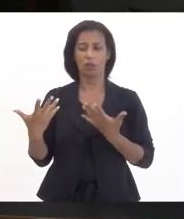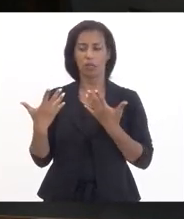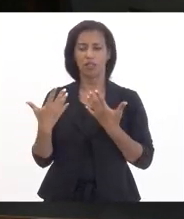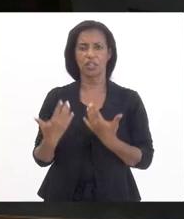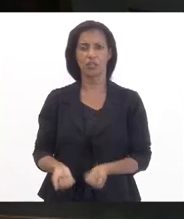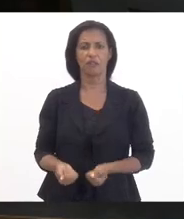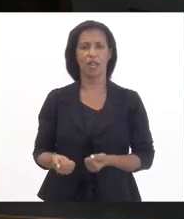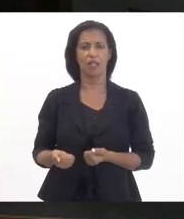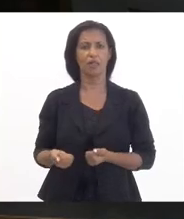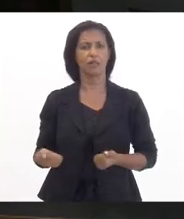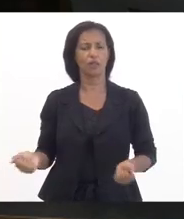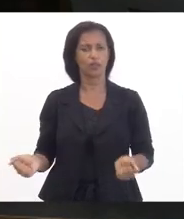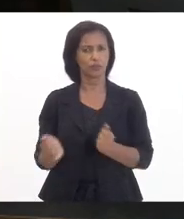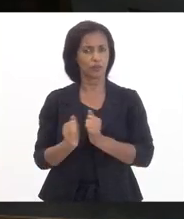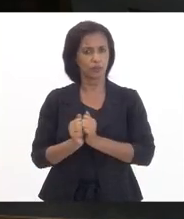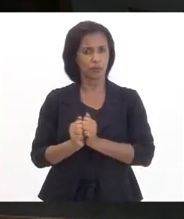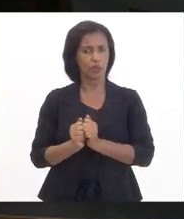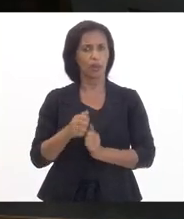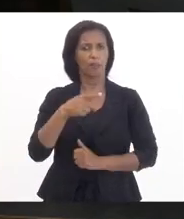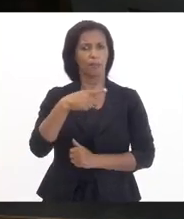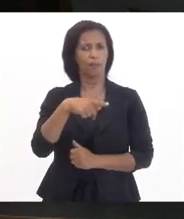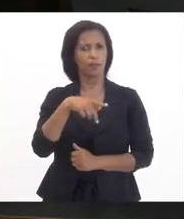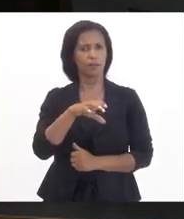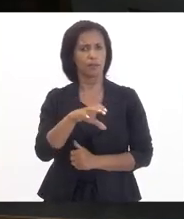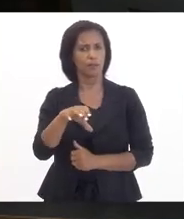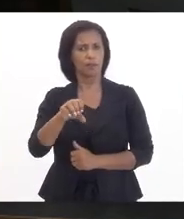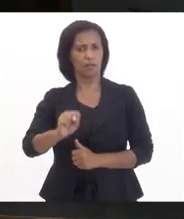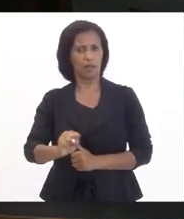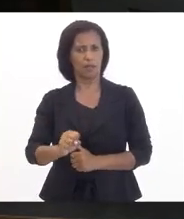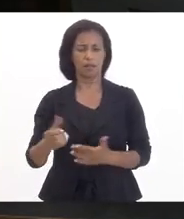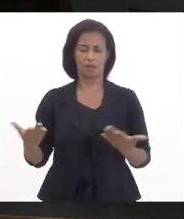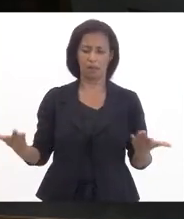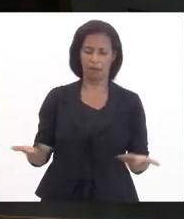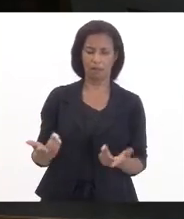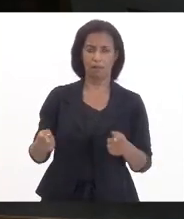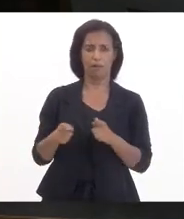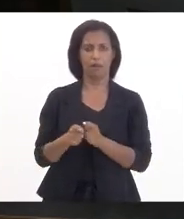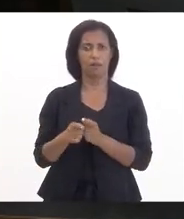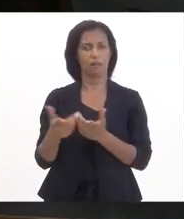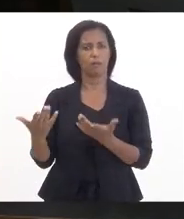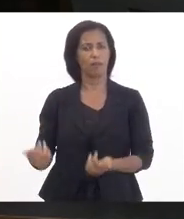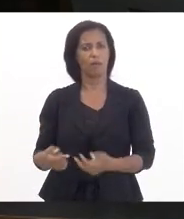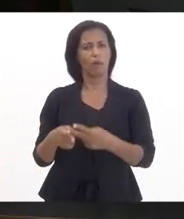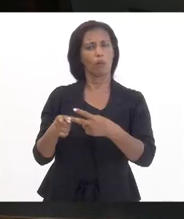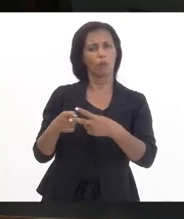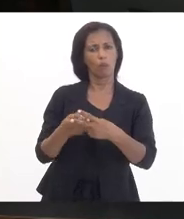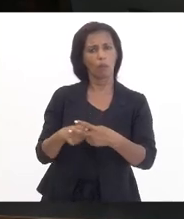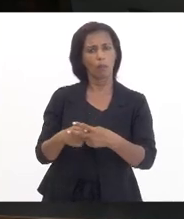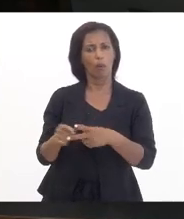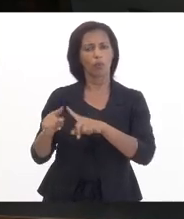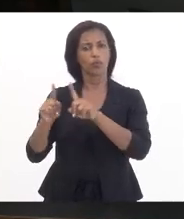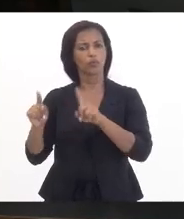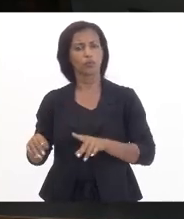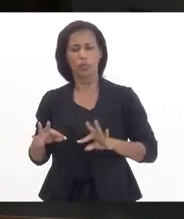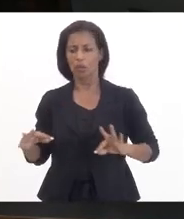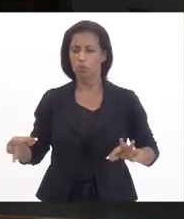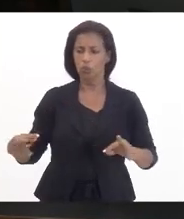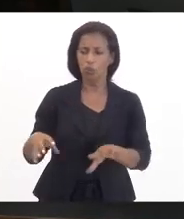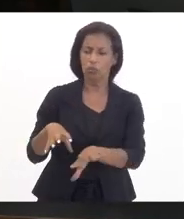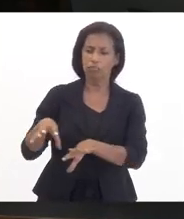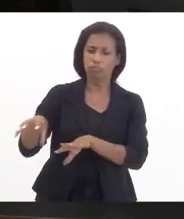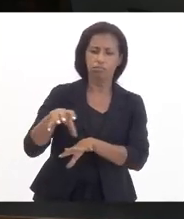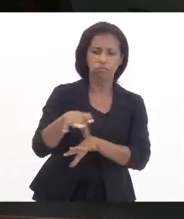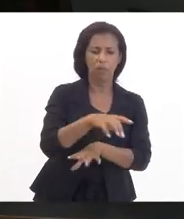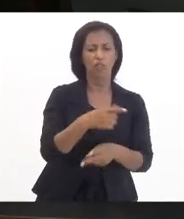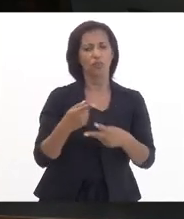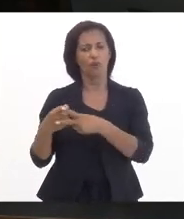aos pouquinhos, assim como fizemos o PCCS, agora também vamos reajustar os servidores todos, aos poucos a gente